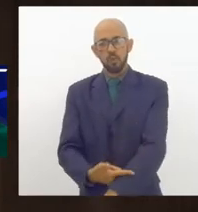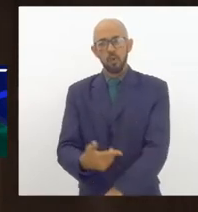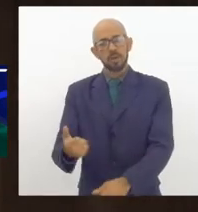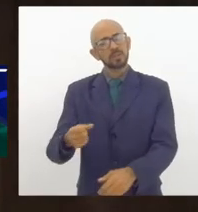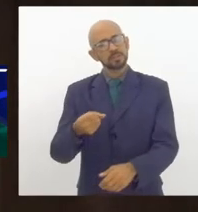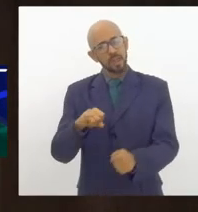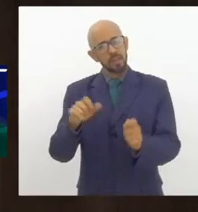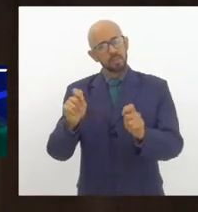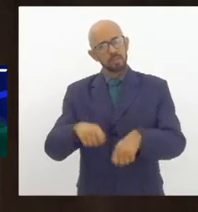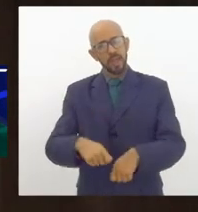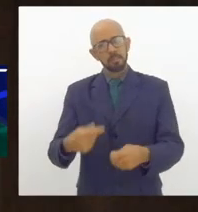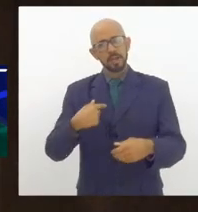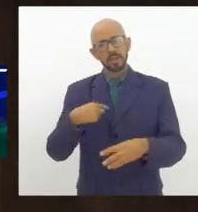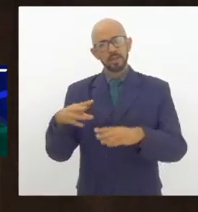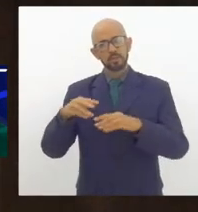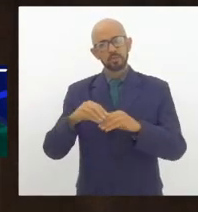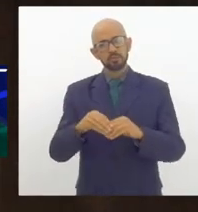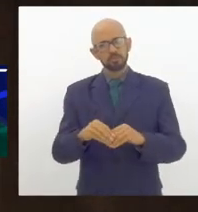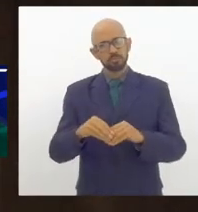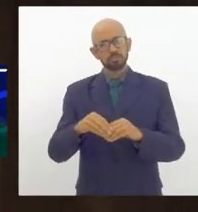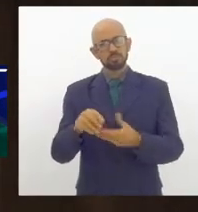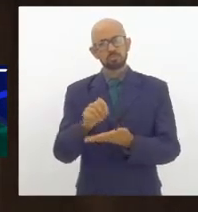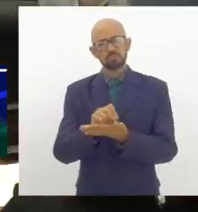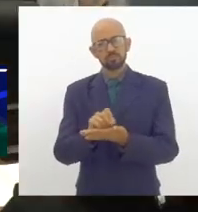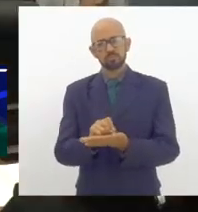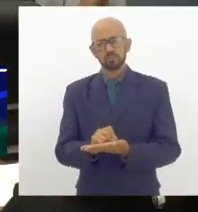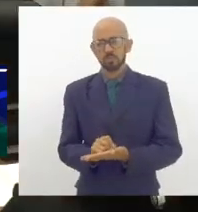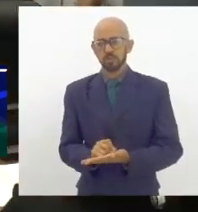de me considerar o autor em